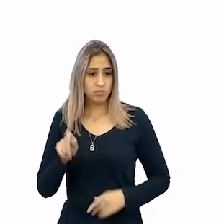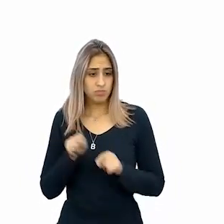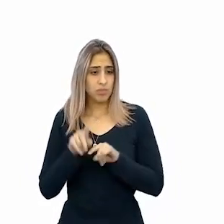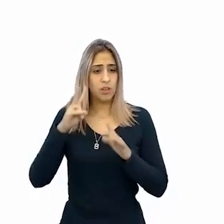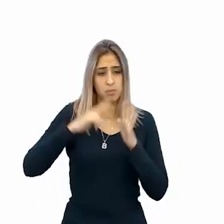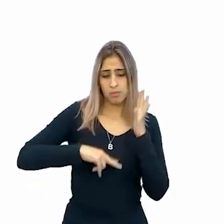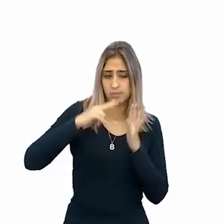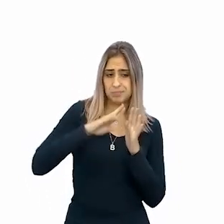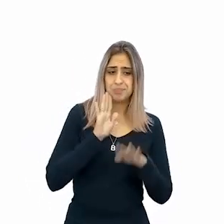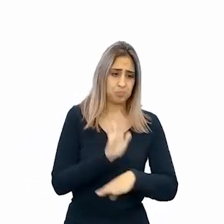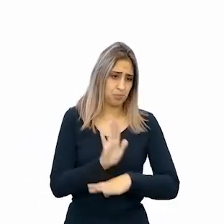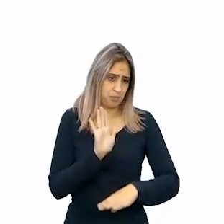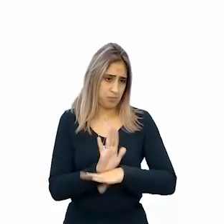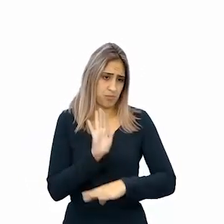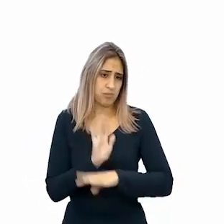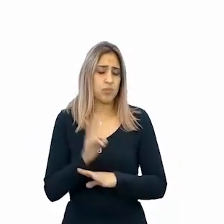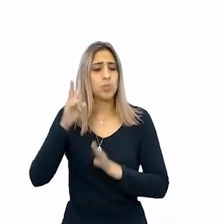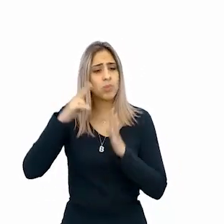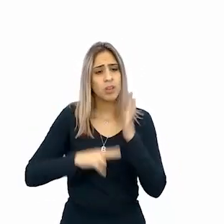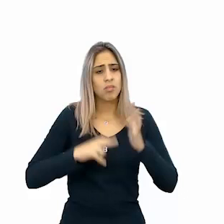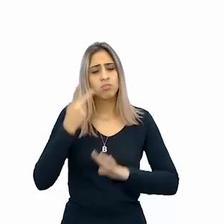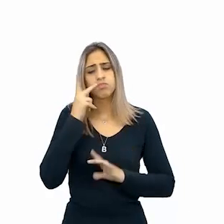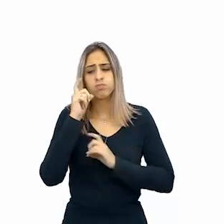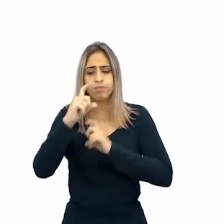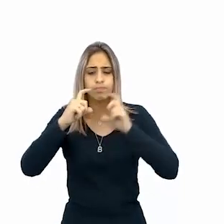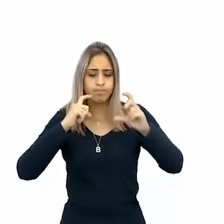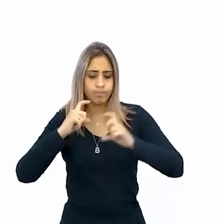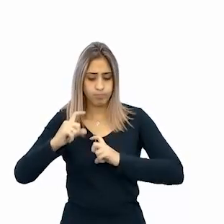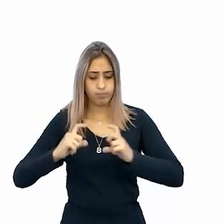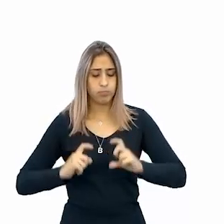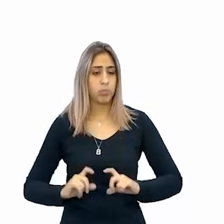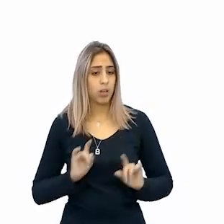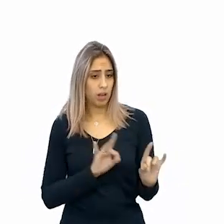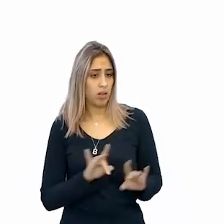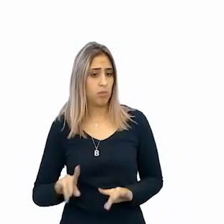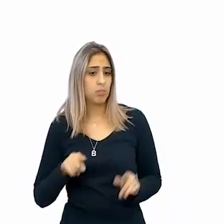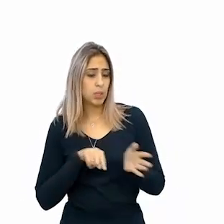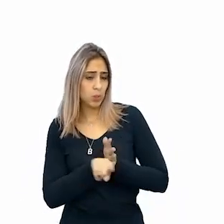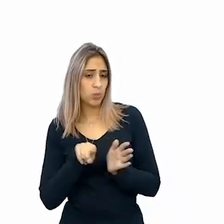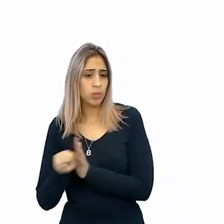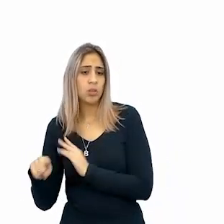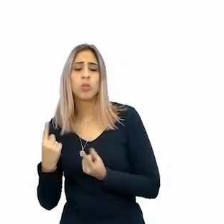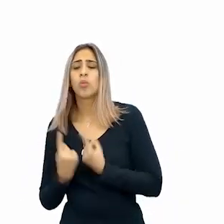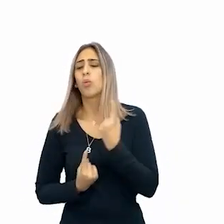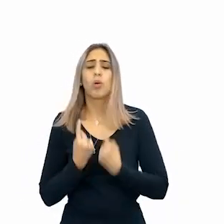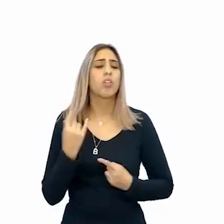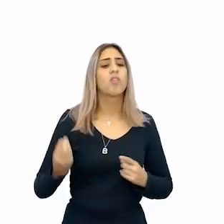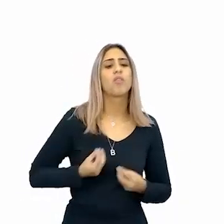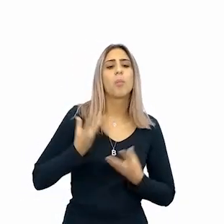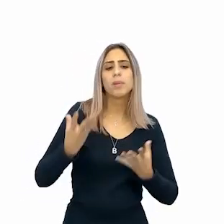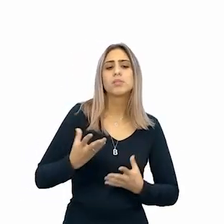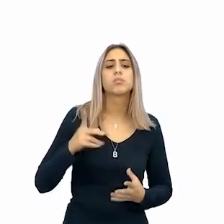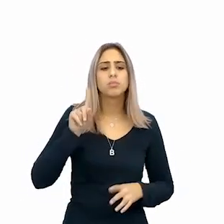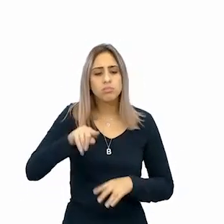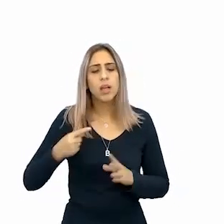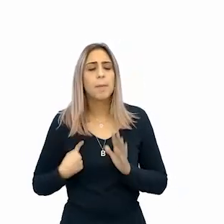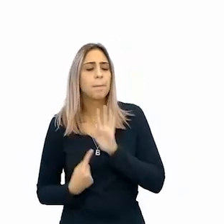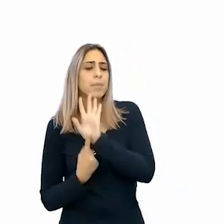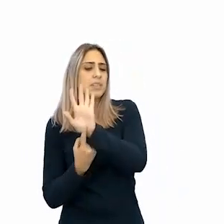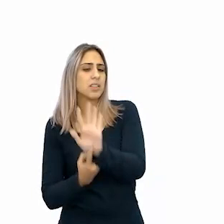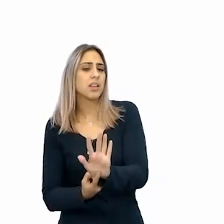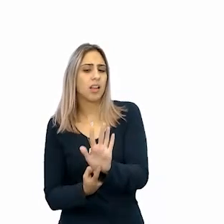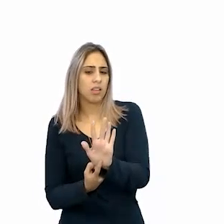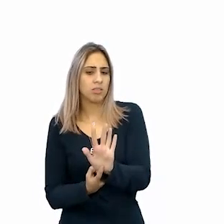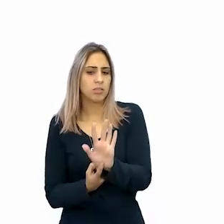leitura colaborativa, ler parágrafo por parágrafo, perguntando sobre quais informações estão sendo